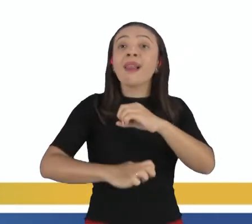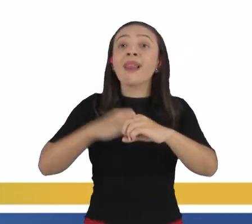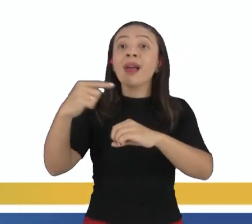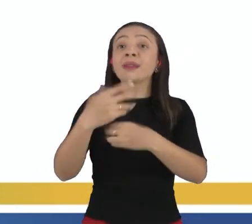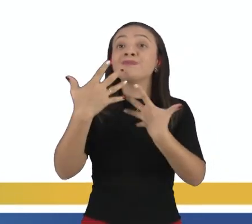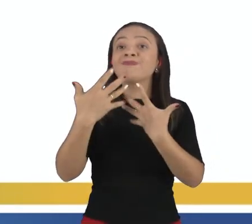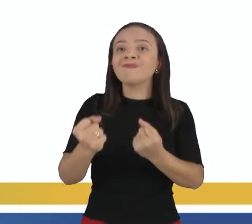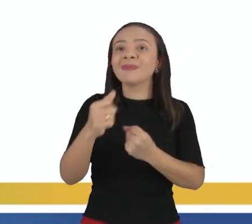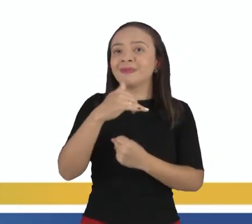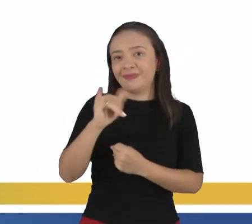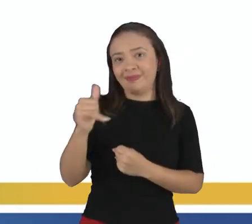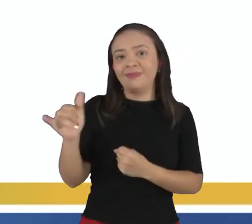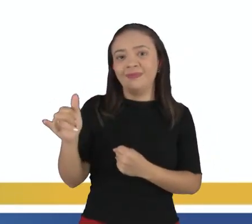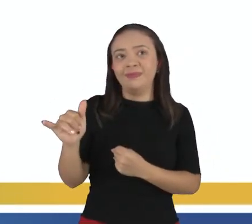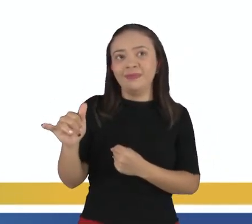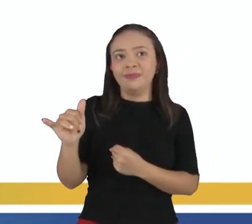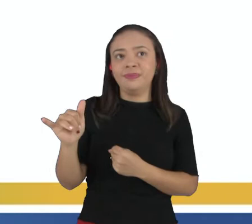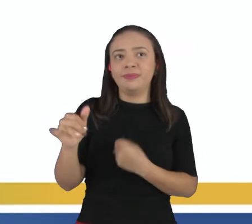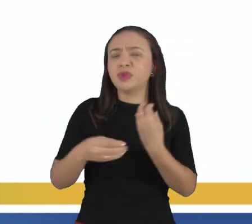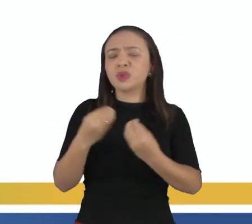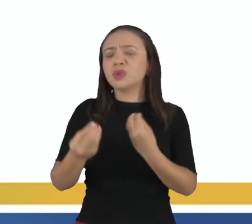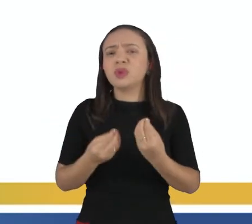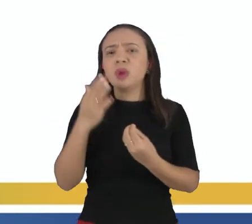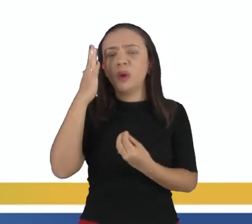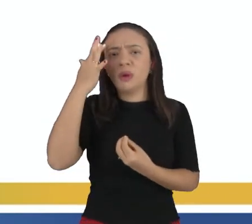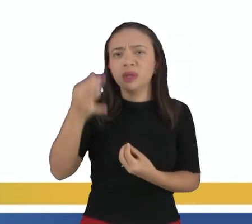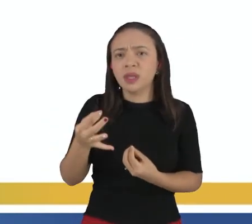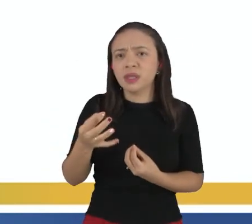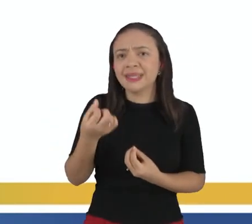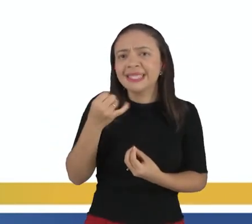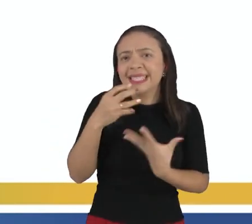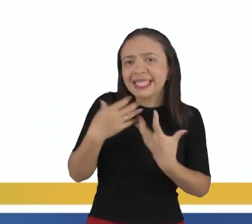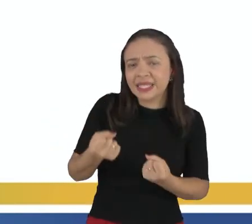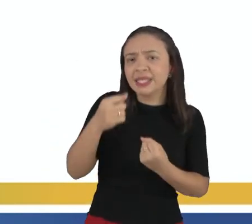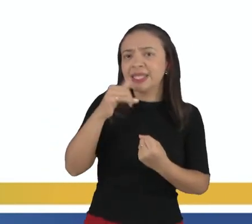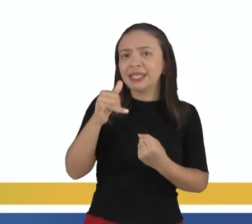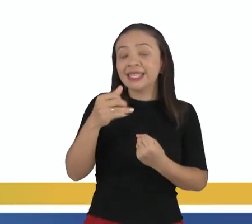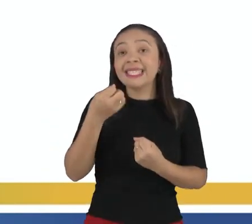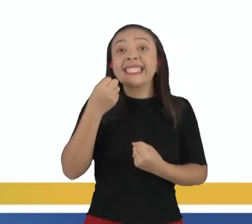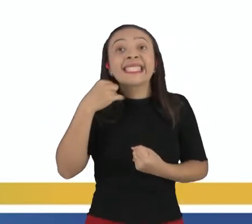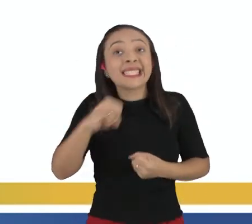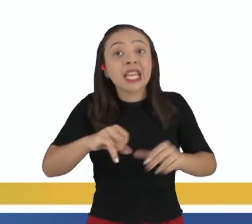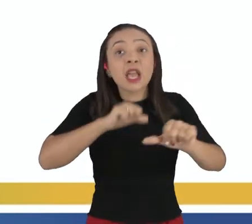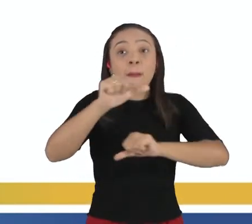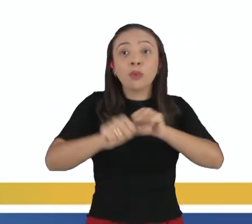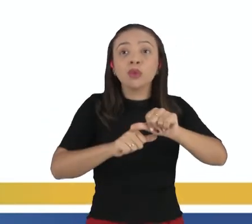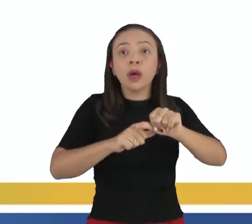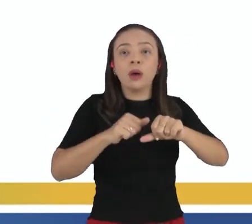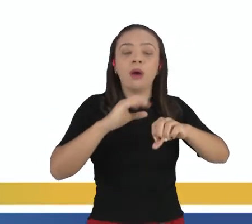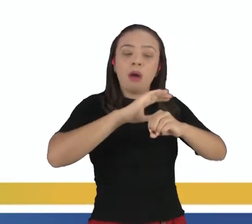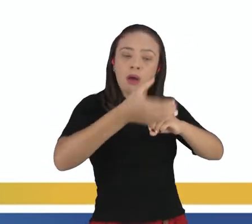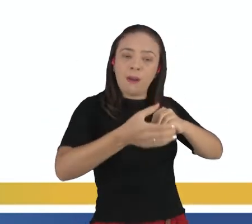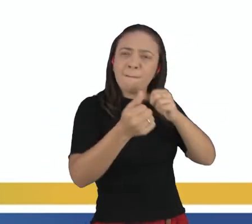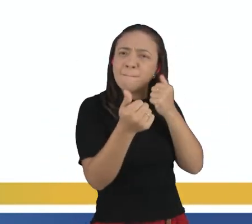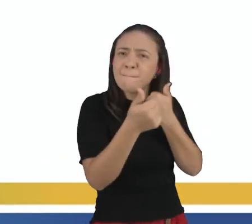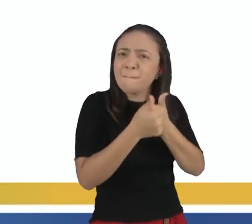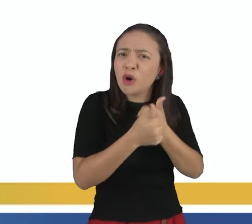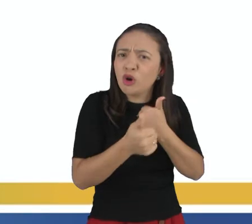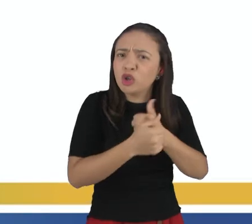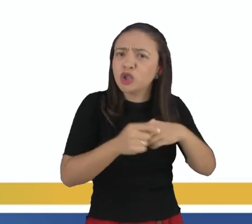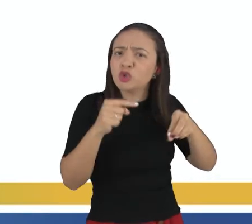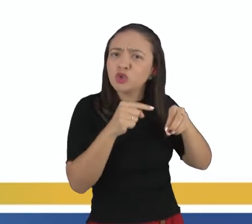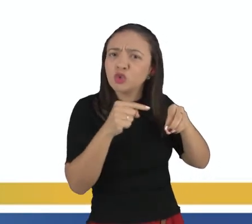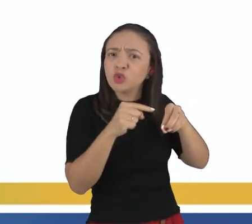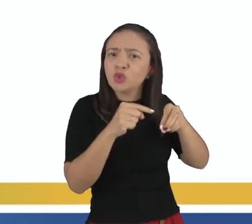posso definir que esse elétron recebeu energia? Quando ele saiu da camada mais próximo do núcleo e foi para